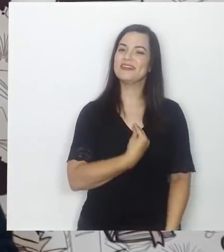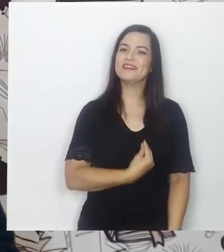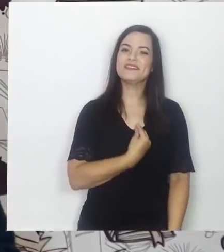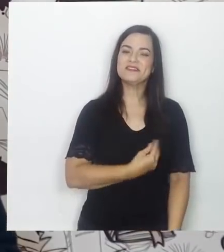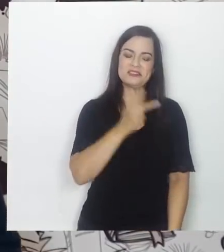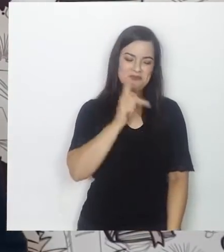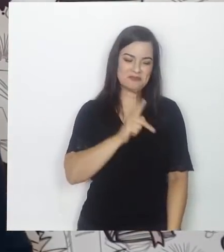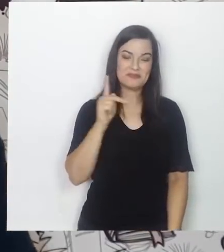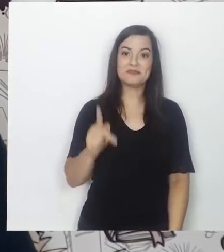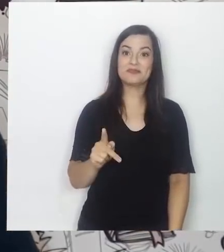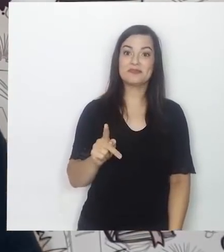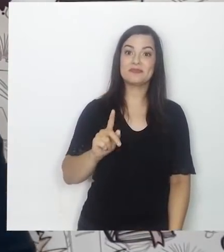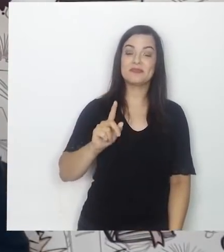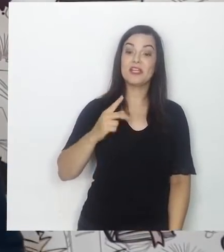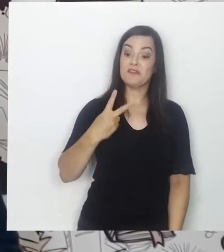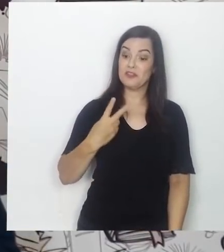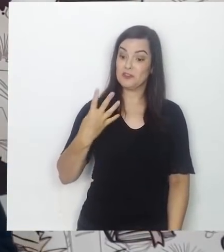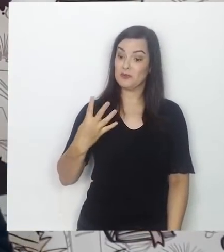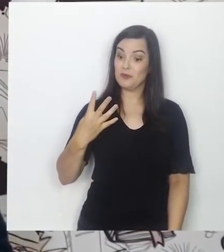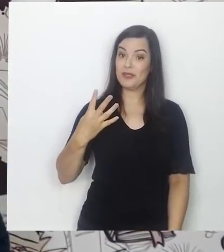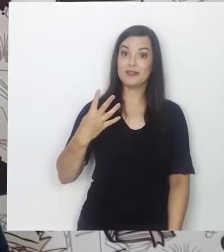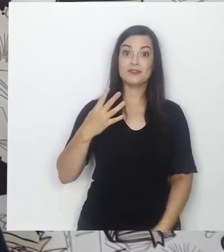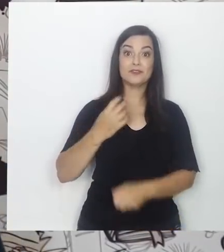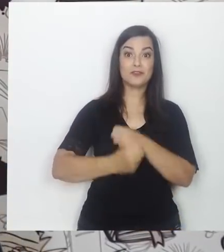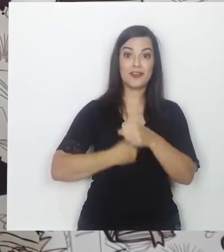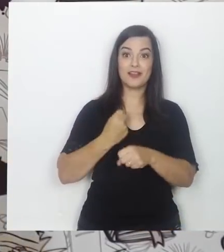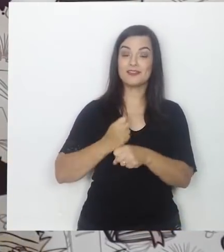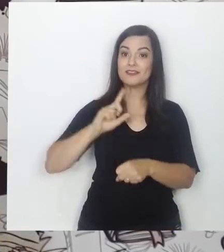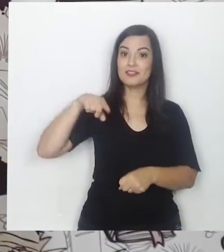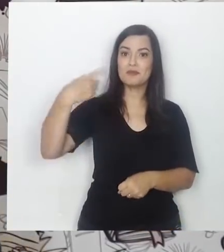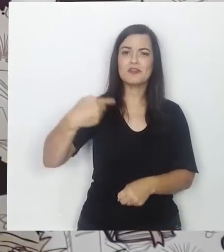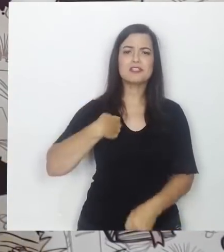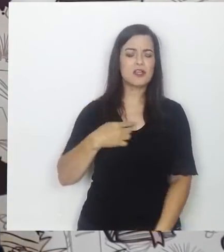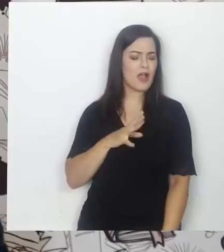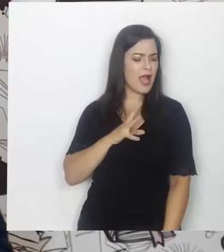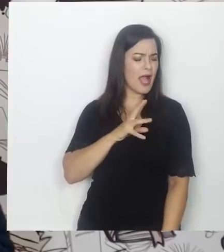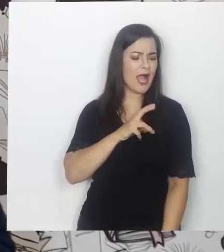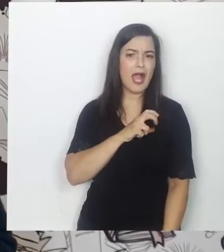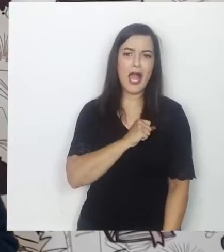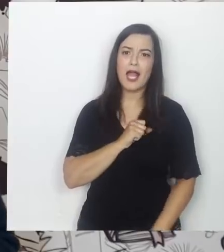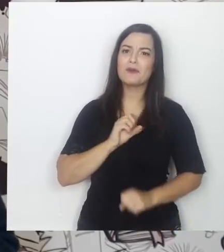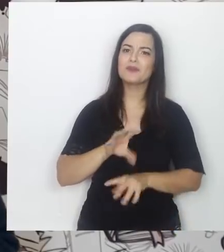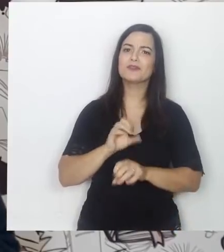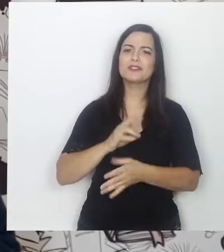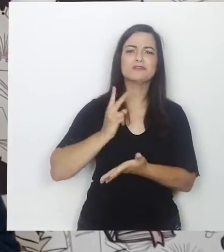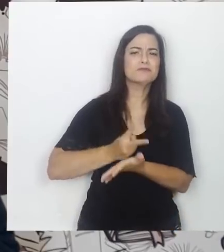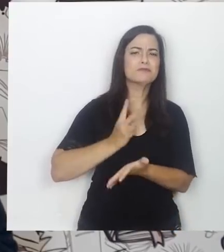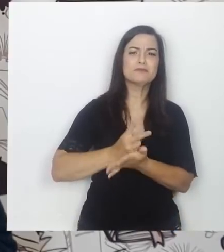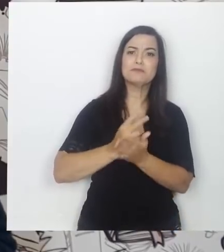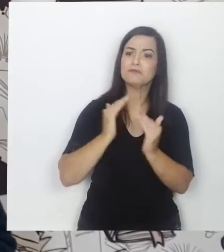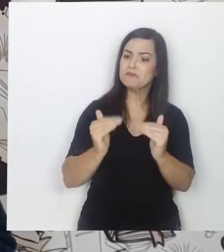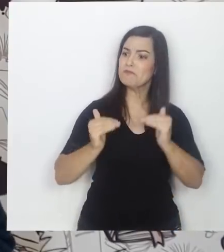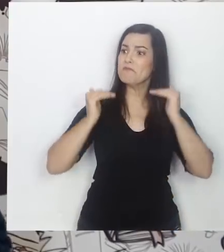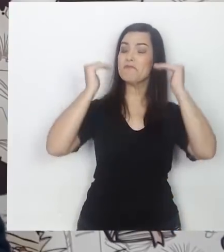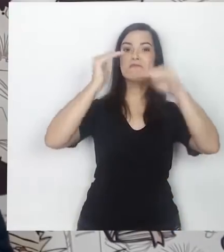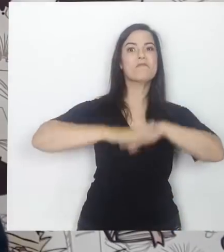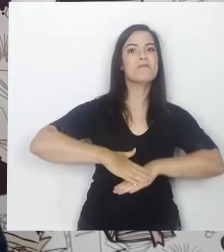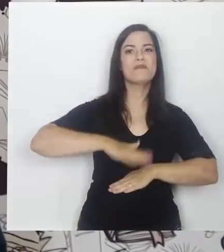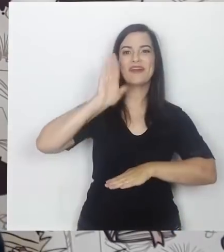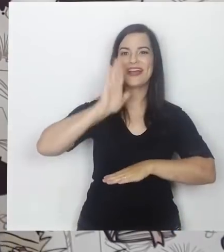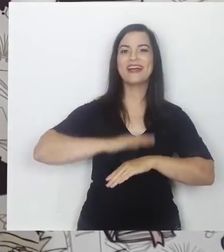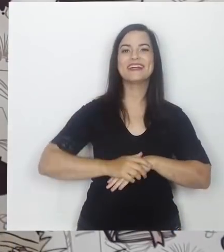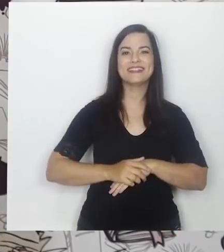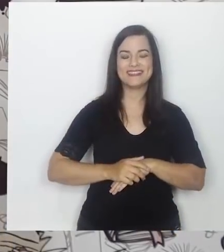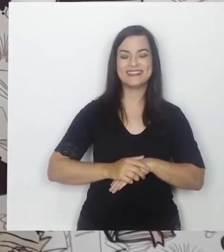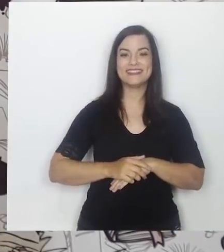de 24 anos, o meu amor pela educação continua sendo o mesmo E ele só aumentou, na verdade, depois que eu tive